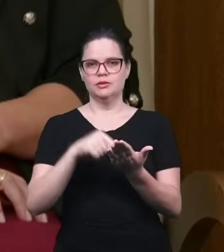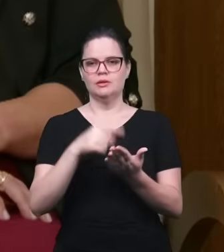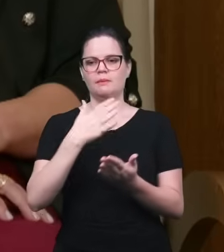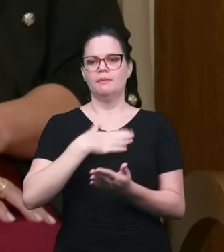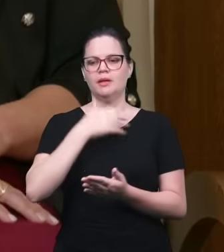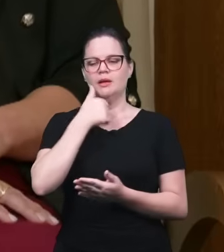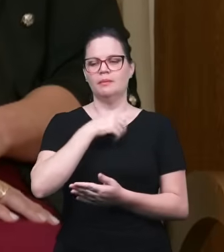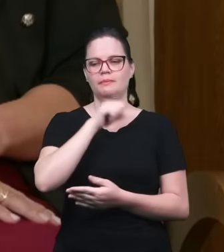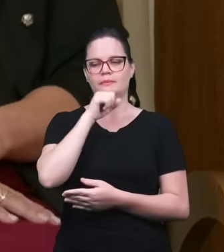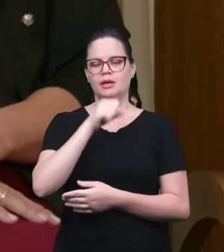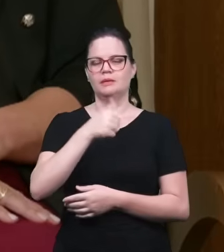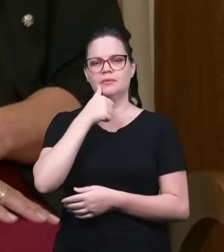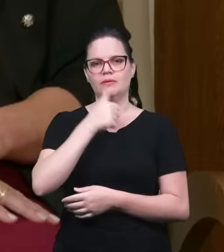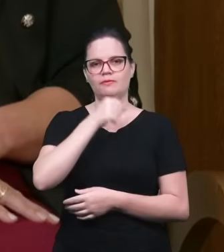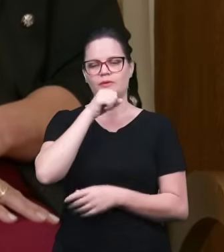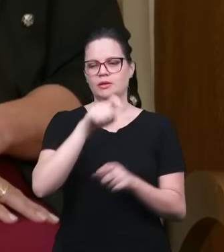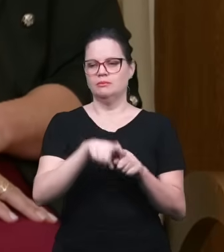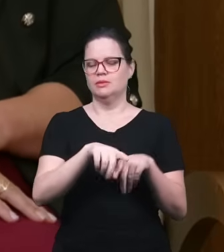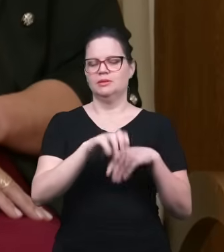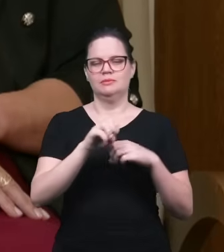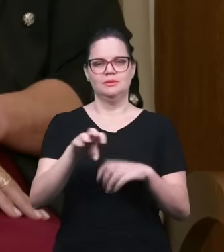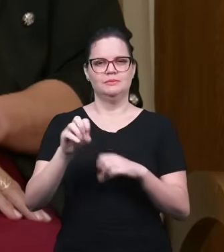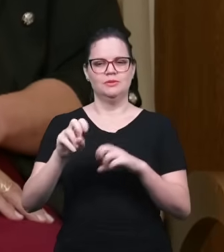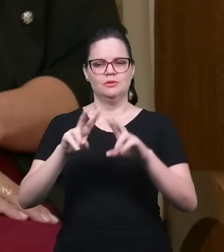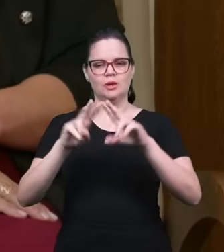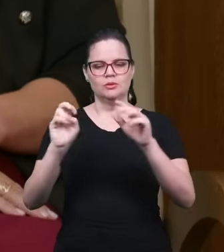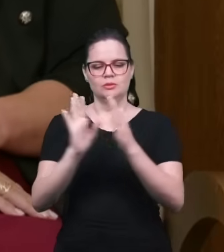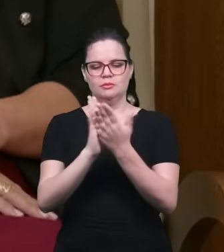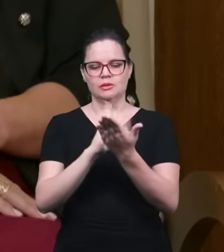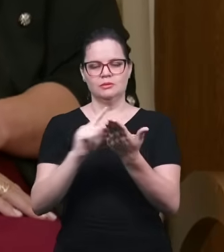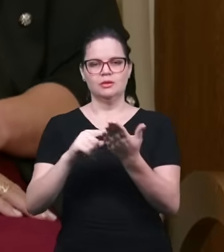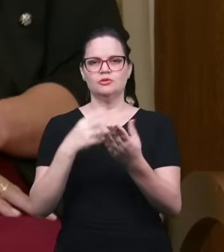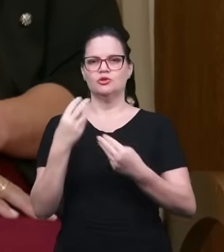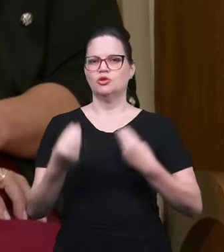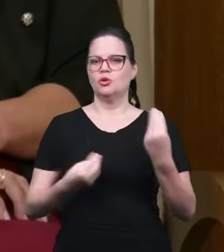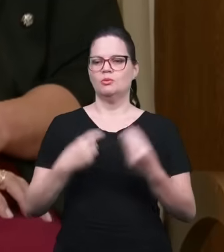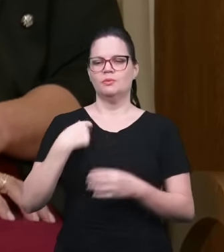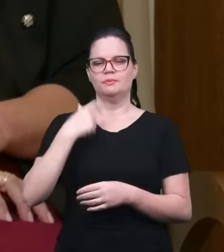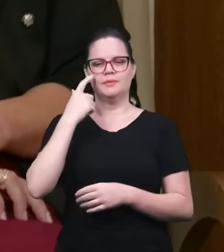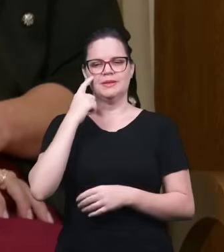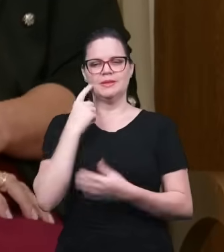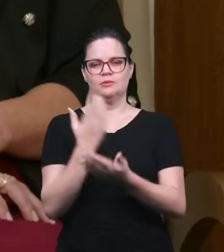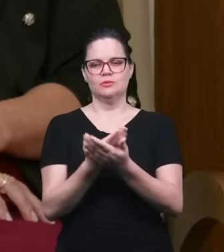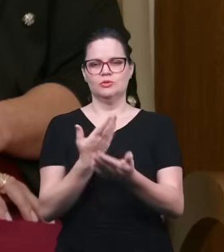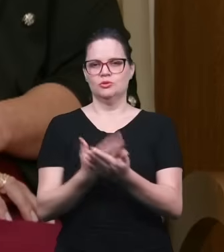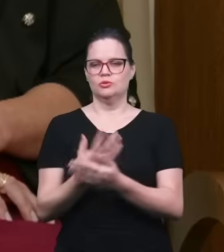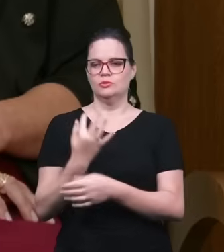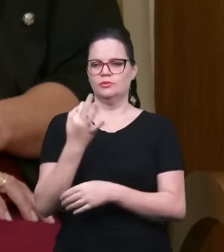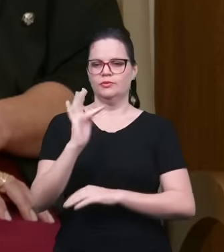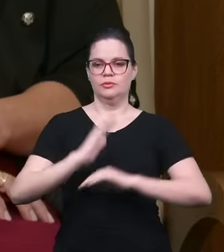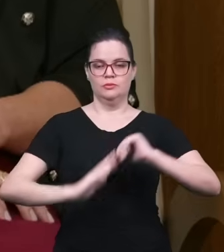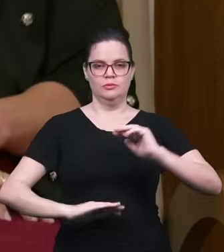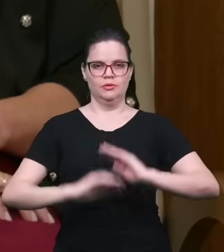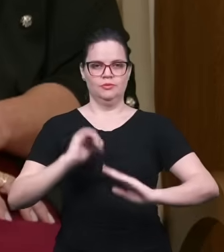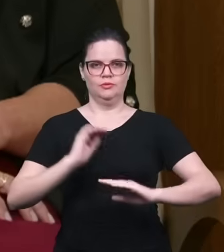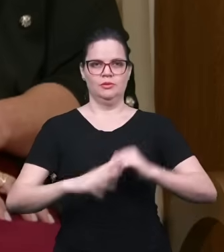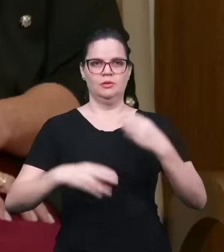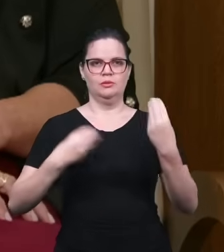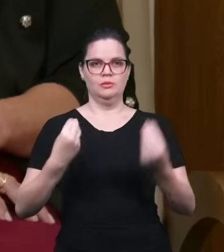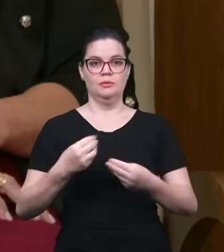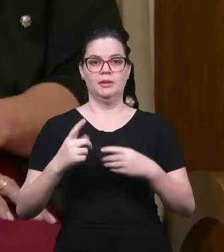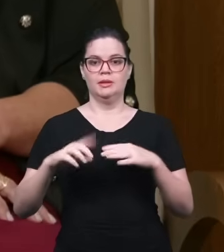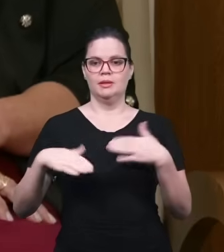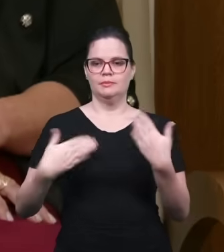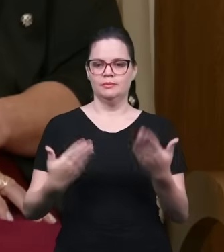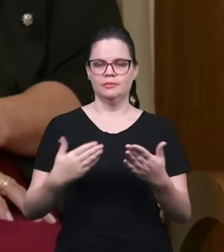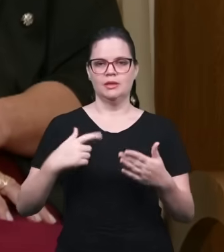muito isso, né? Minha avó também, a cuidar da vida profissional, dos estudos em si. Então, quando chega esse momento